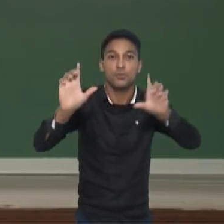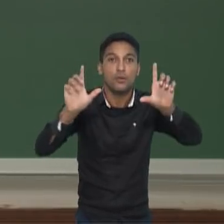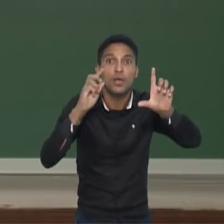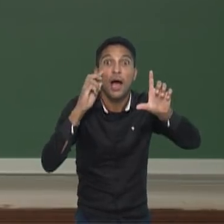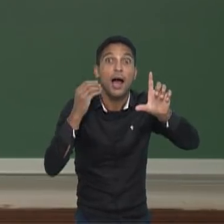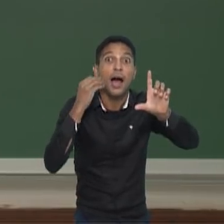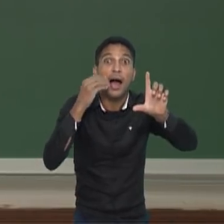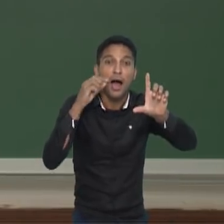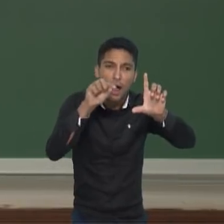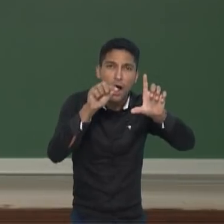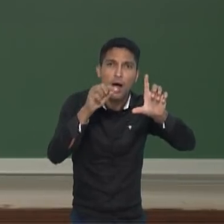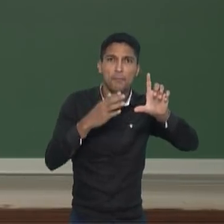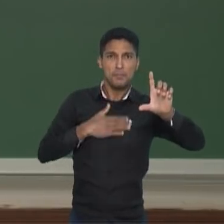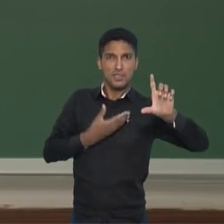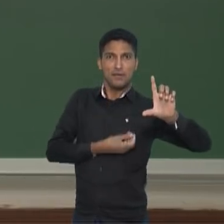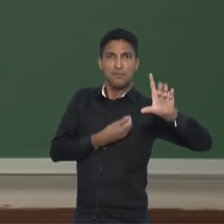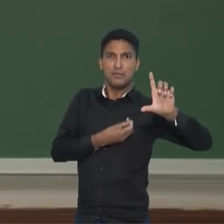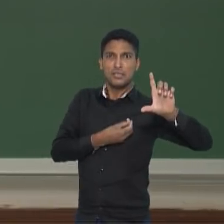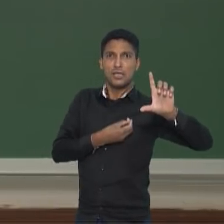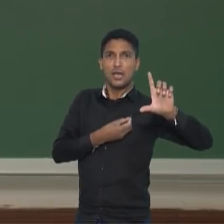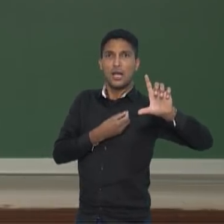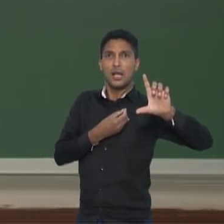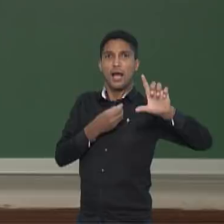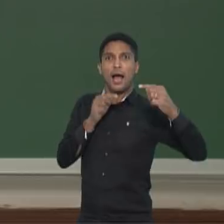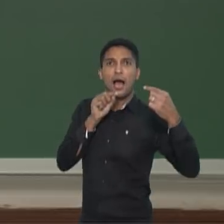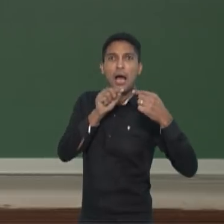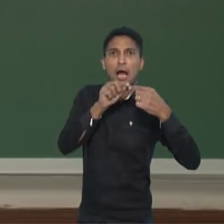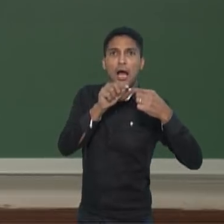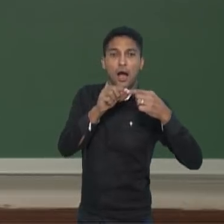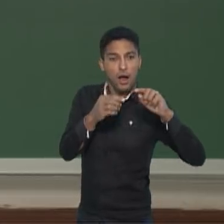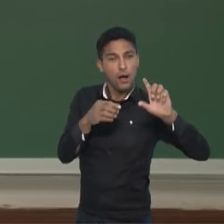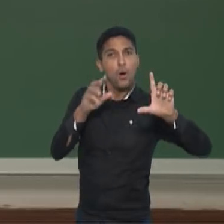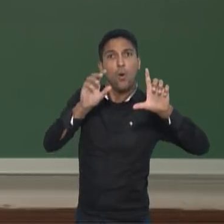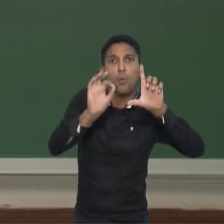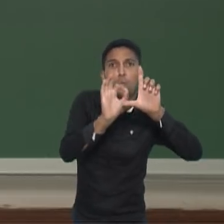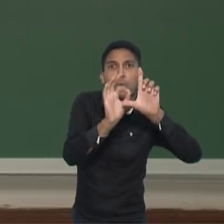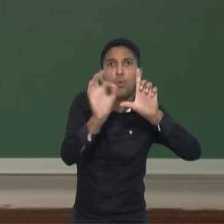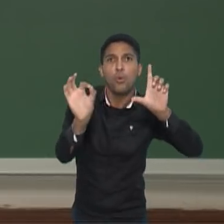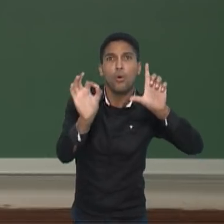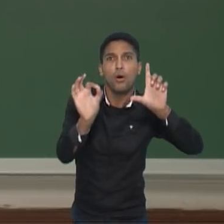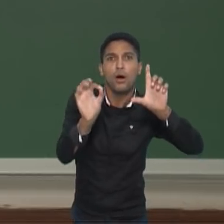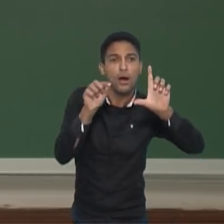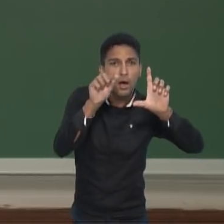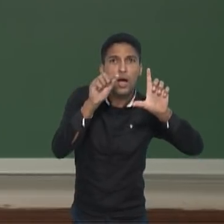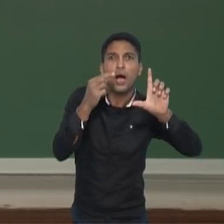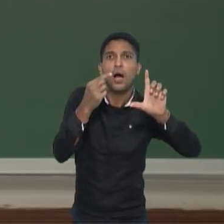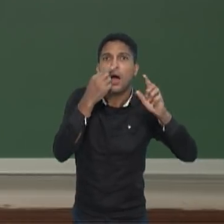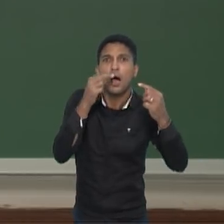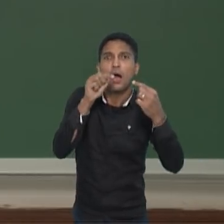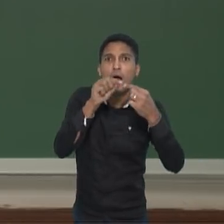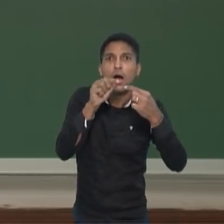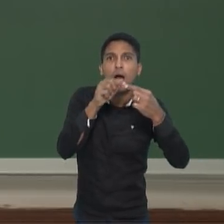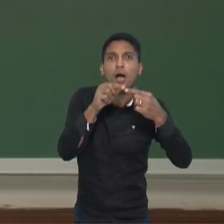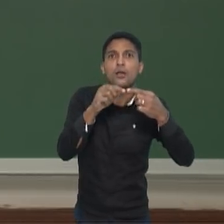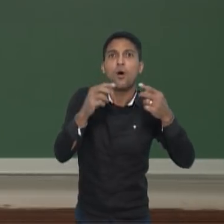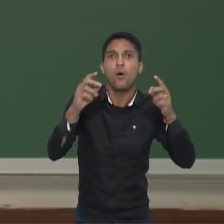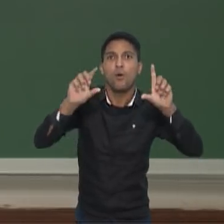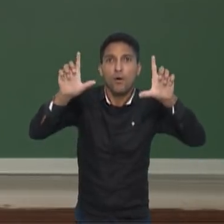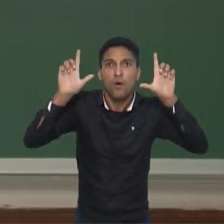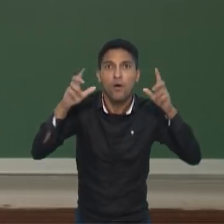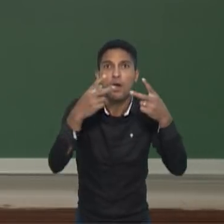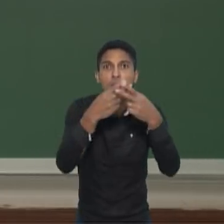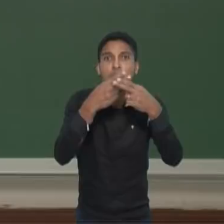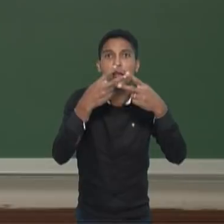experiências que você viu na série para interpretar a sua realidade? Será que você não olha alguma coisa da aula, isso eu vi na série, ou isso eu